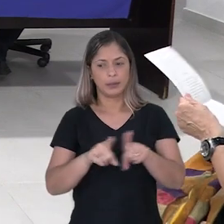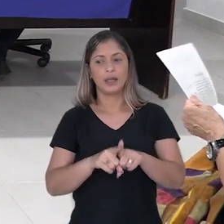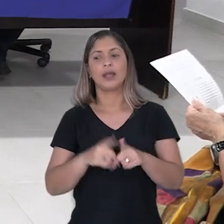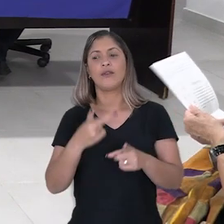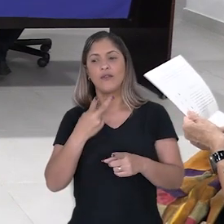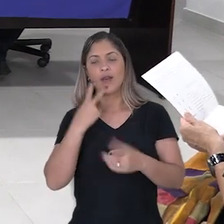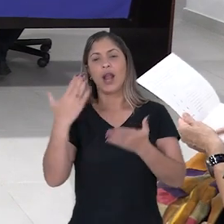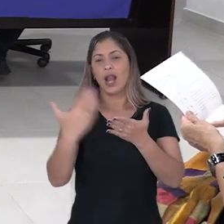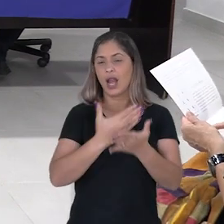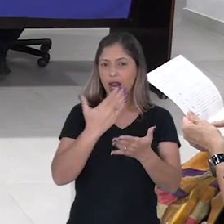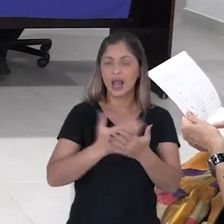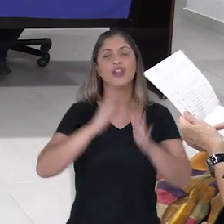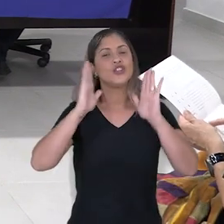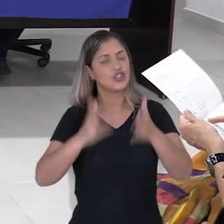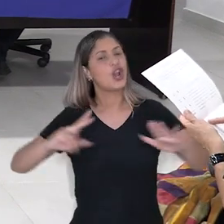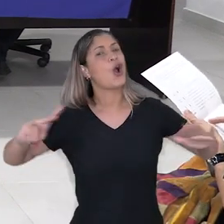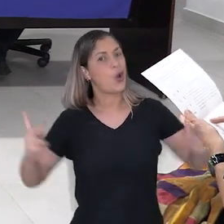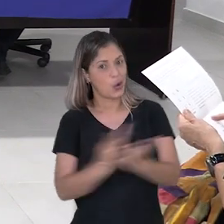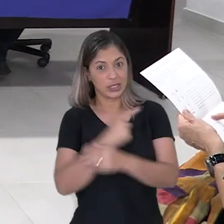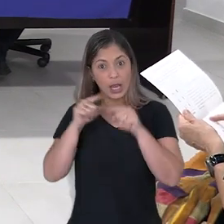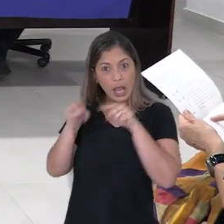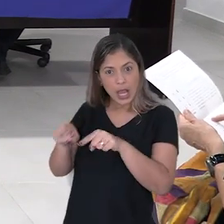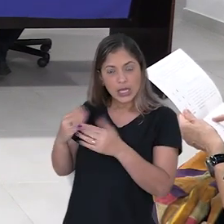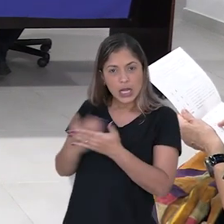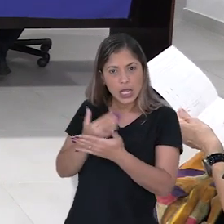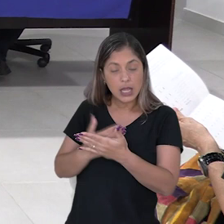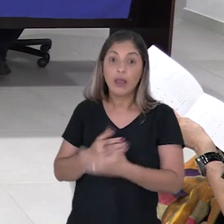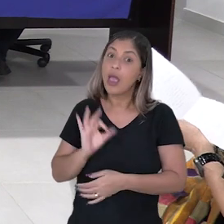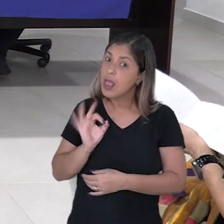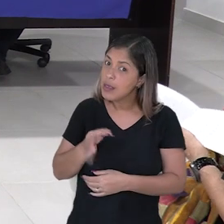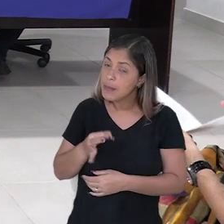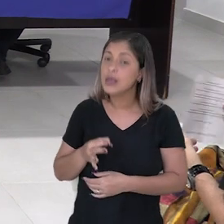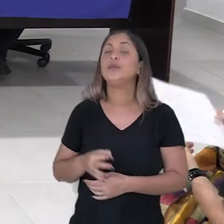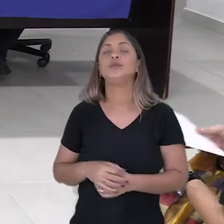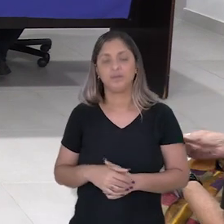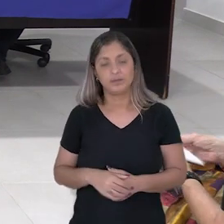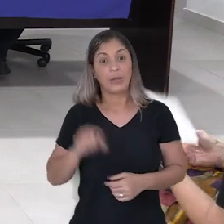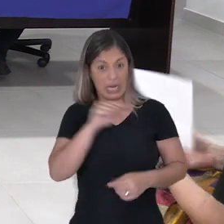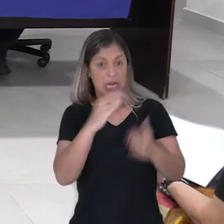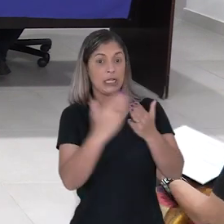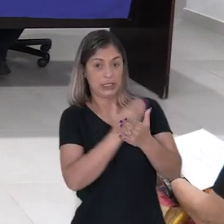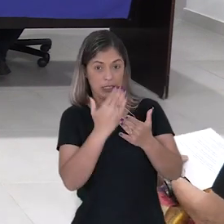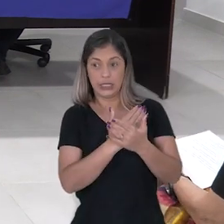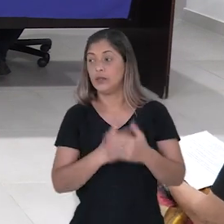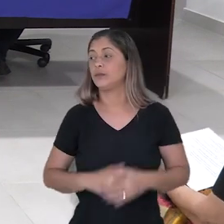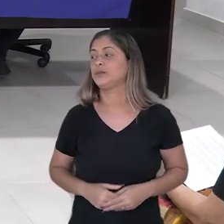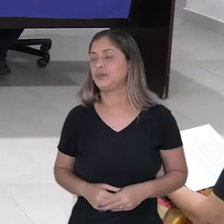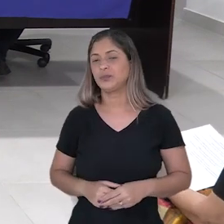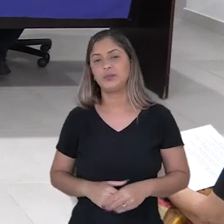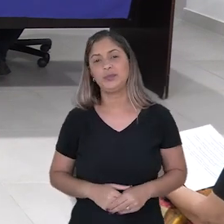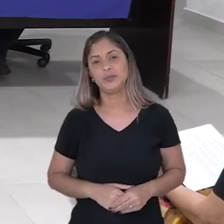livros. Aconteceu já e com esse livro? Já. É mesmo? A gente, esse livro foi... Peraí.